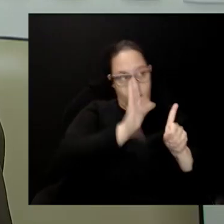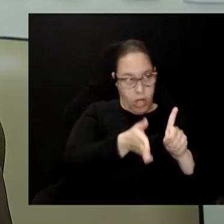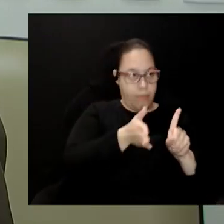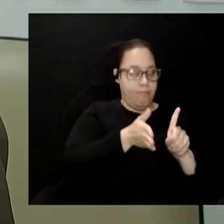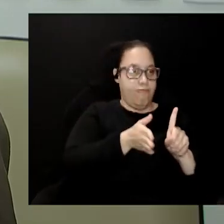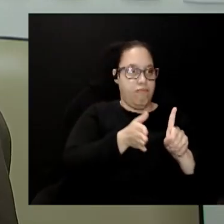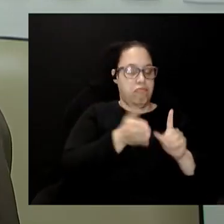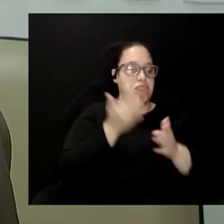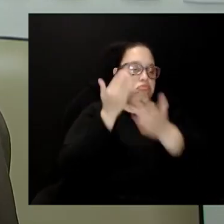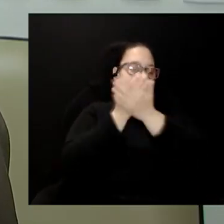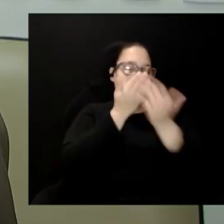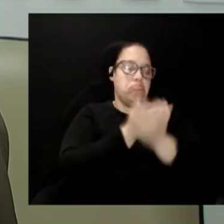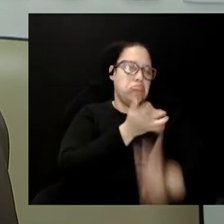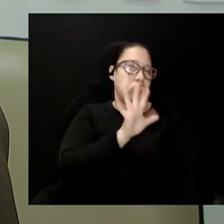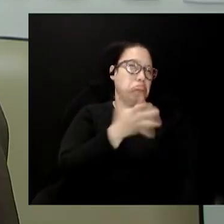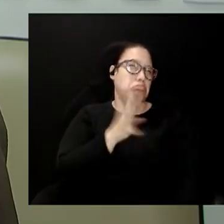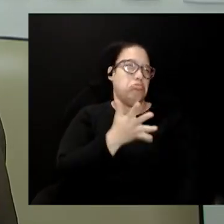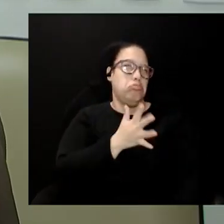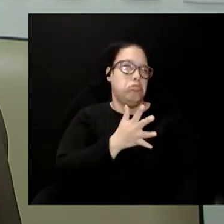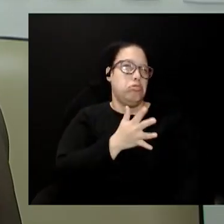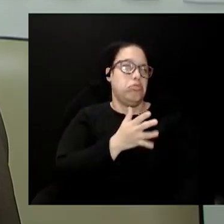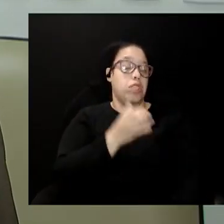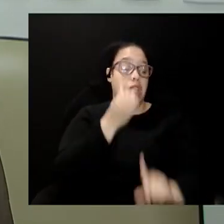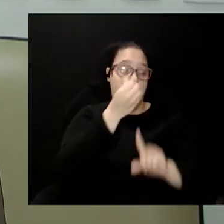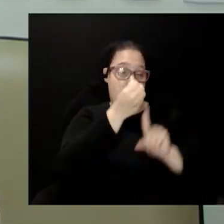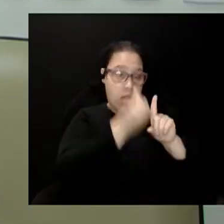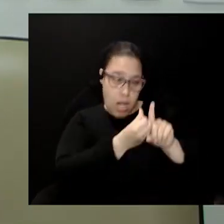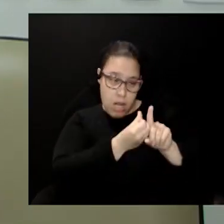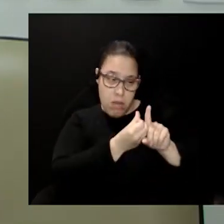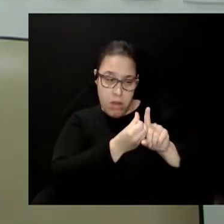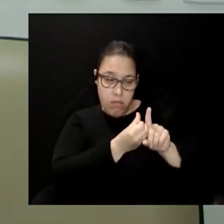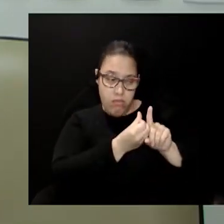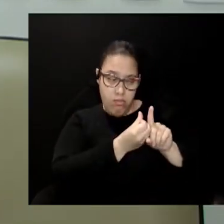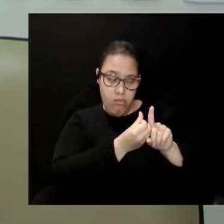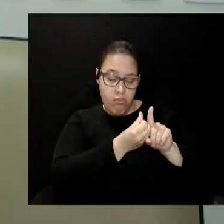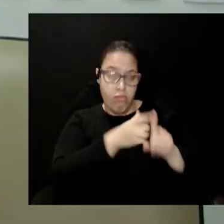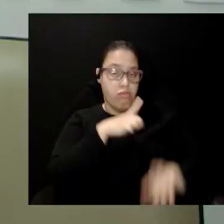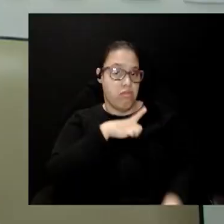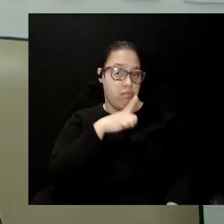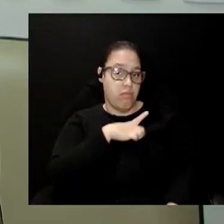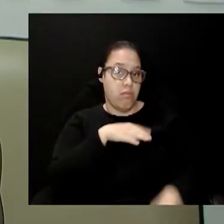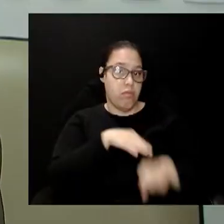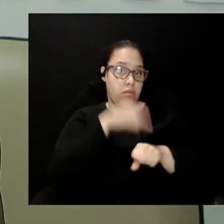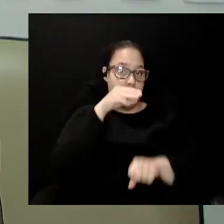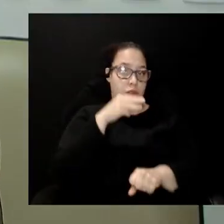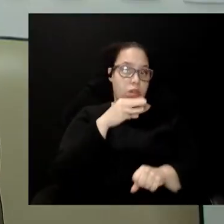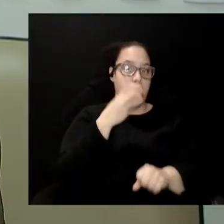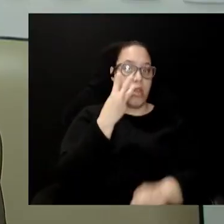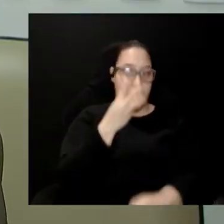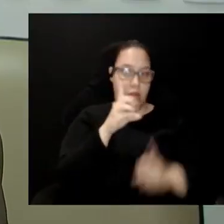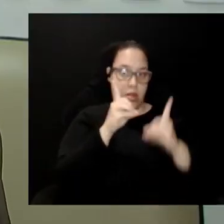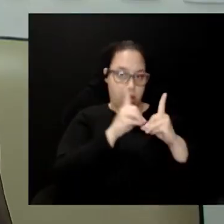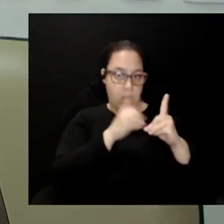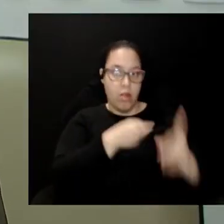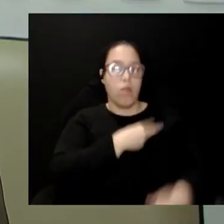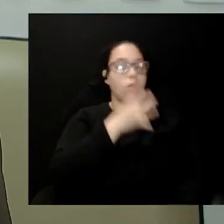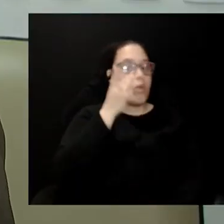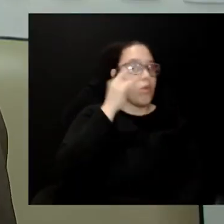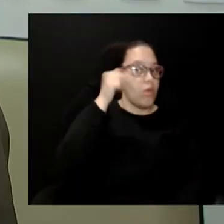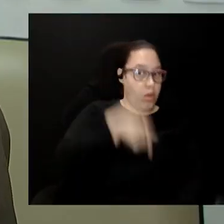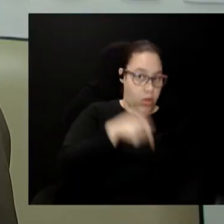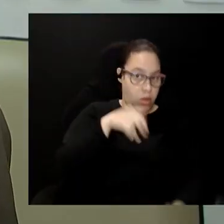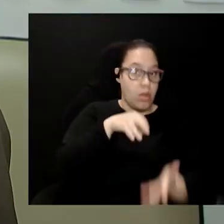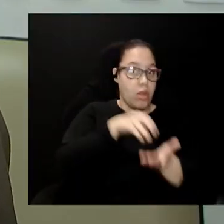duração de aproximadamente 6 meses, então ele vai ter mais 3 consultas presenciais aqui no centro, e vai